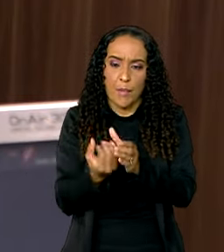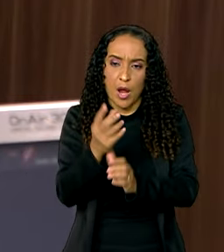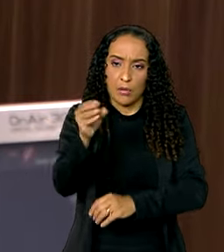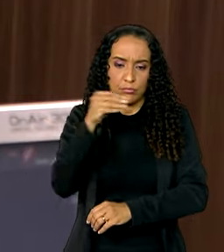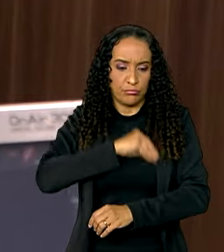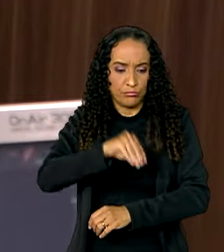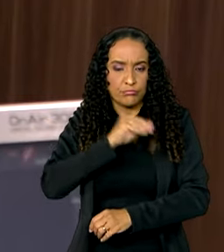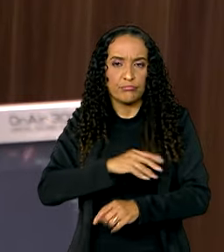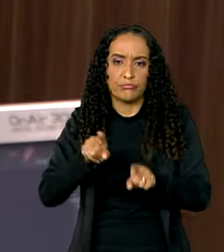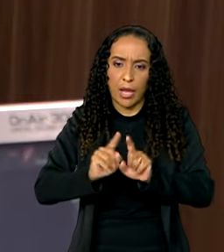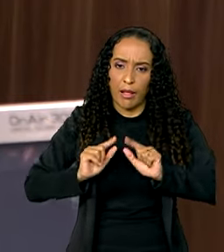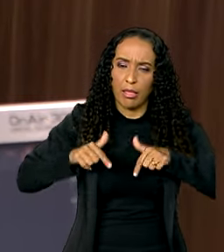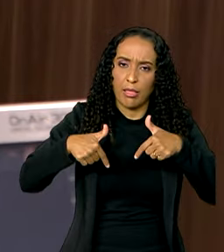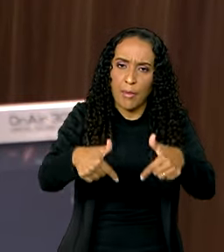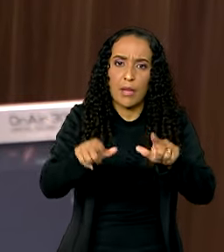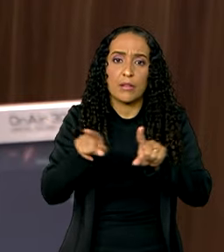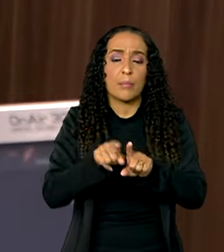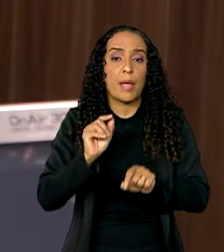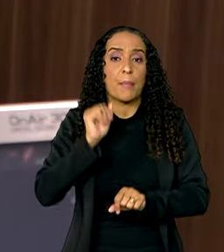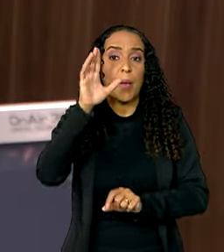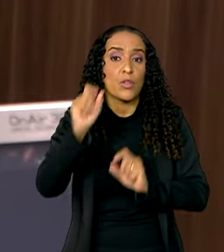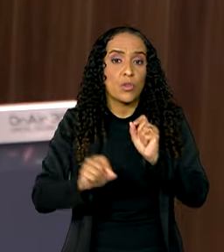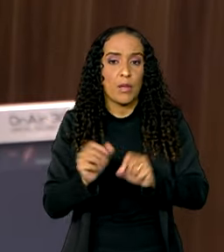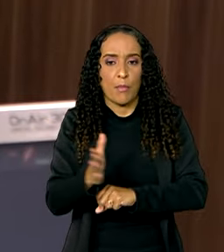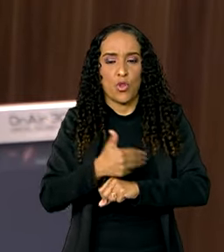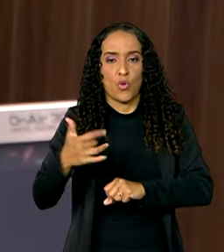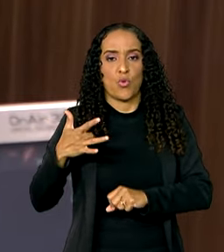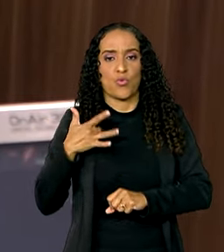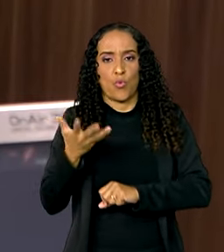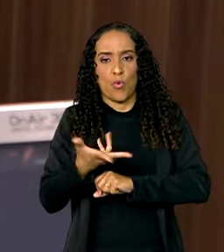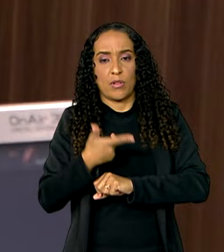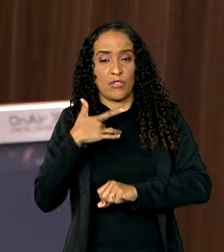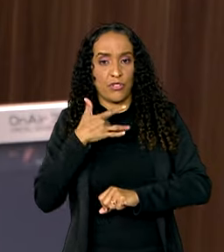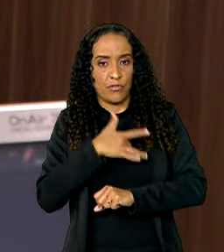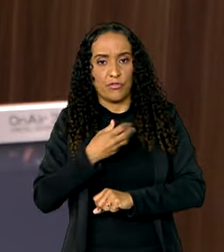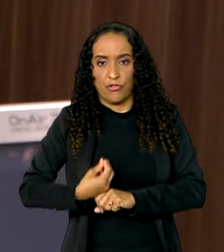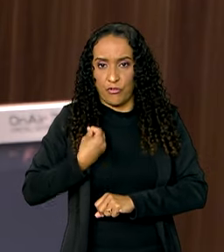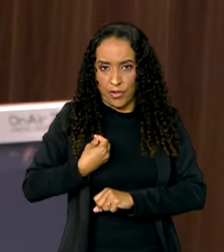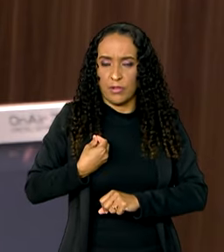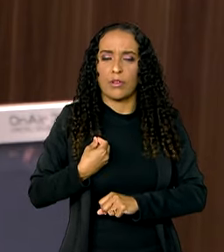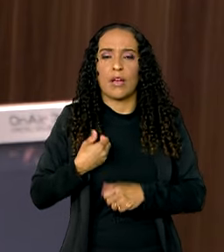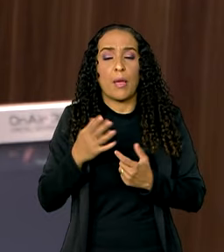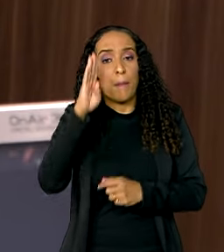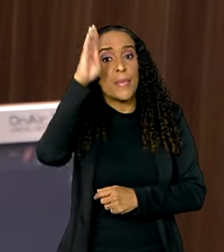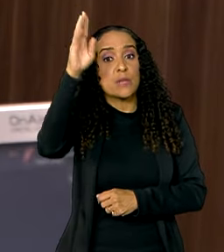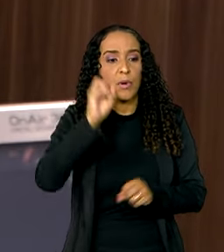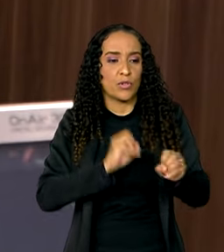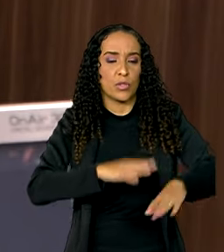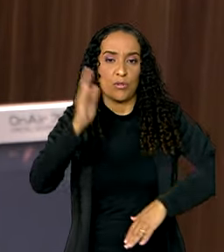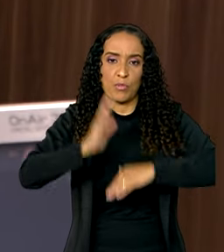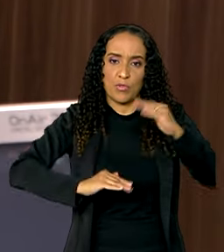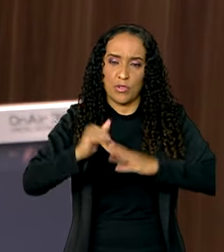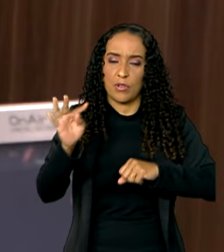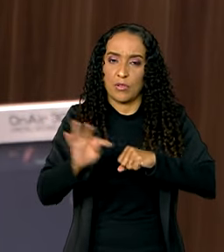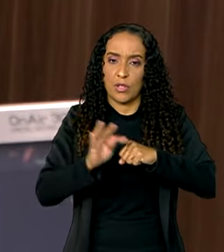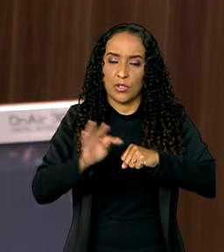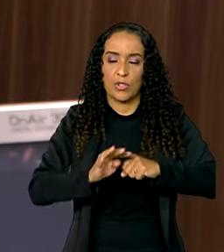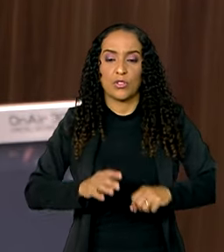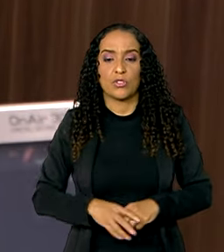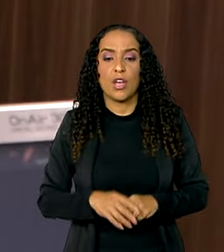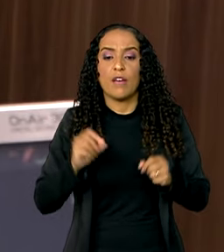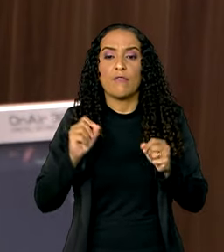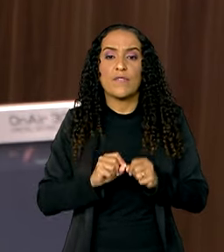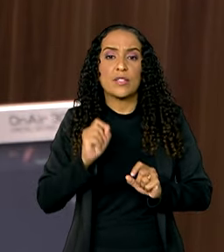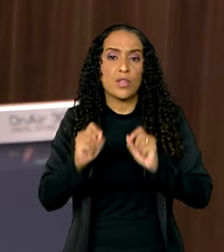renda emprego e sobretudo e melhoria da qualidade de vida esse é o objetivo principal da educação profissional e tecnológica